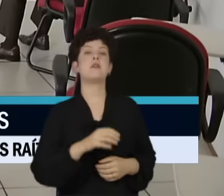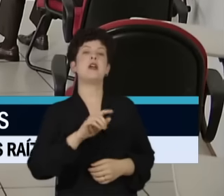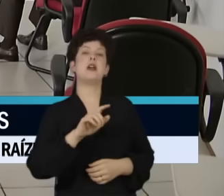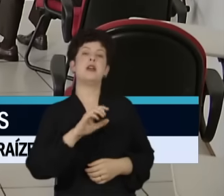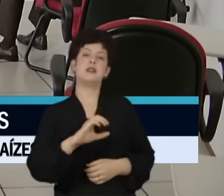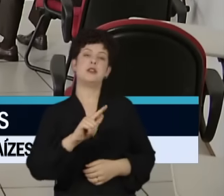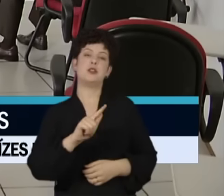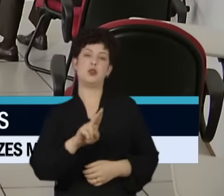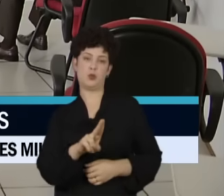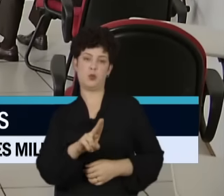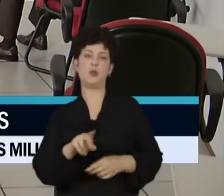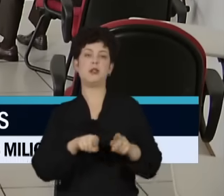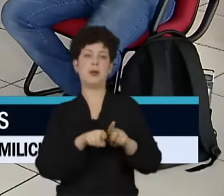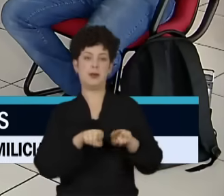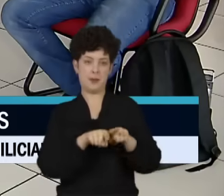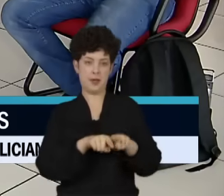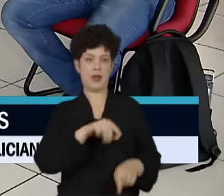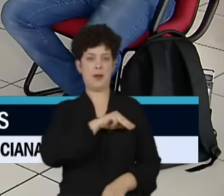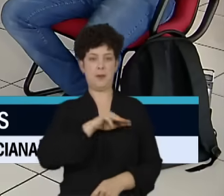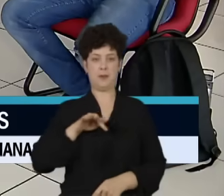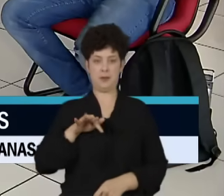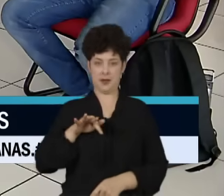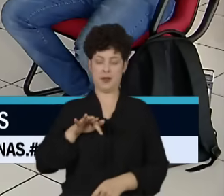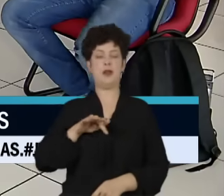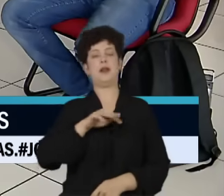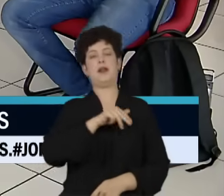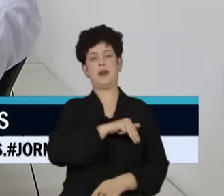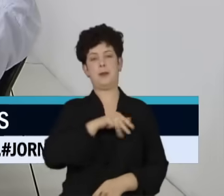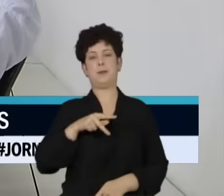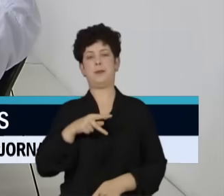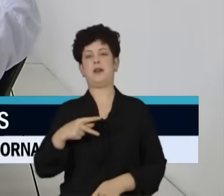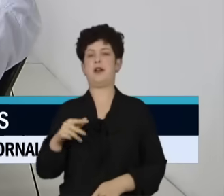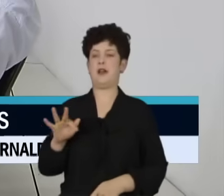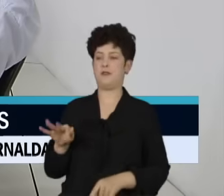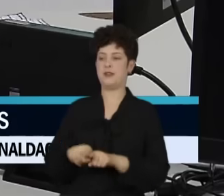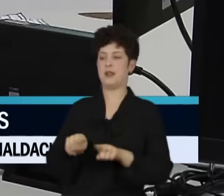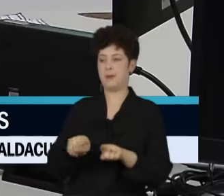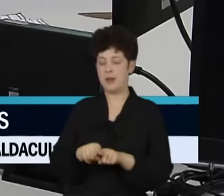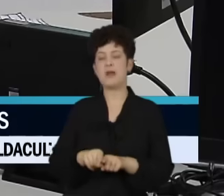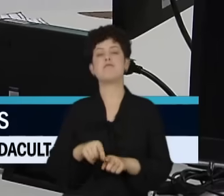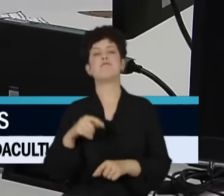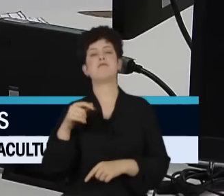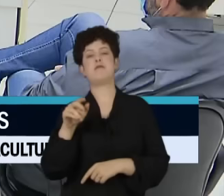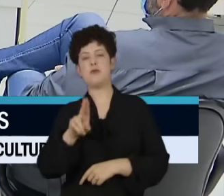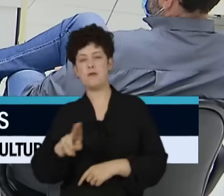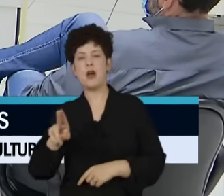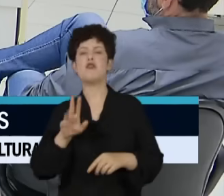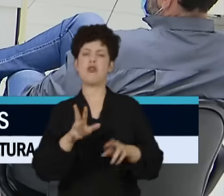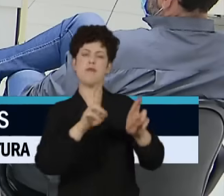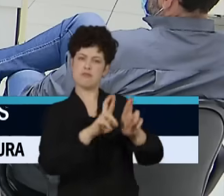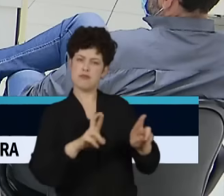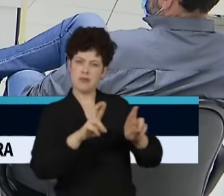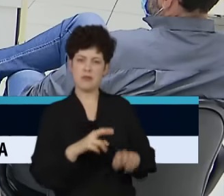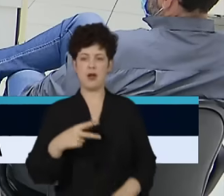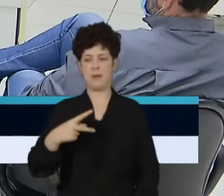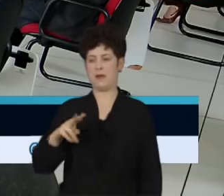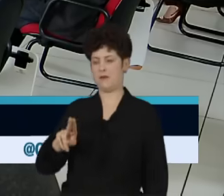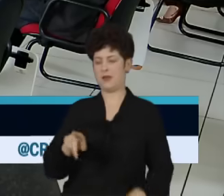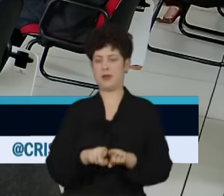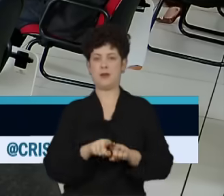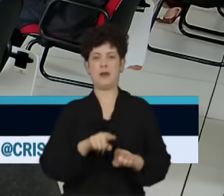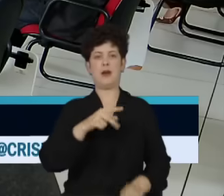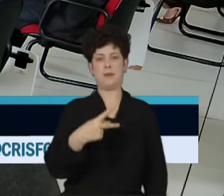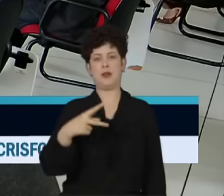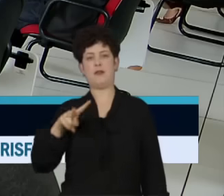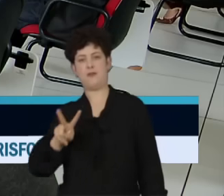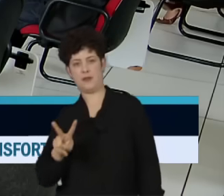União, o Ministério Público Federal, o Senado e a Universidade Federal do Rio Grande do Sul já fizeram a inspeção. O PV e o PL,